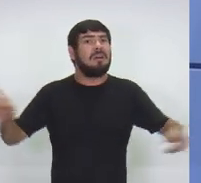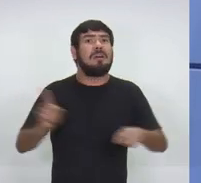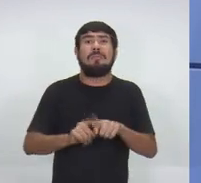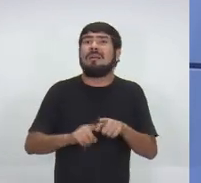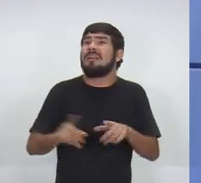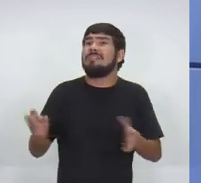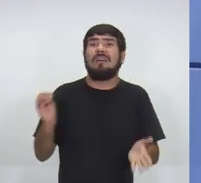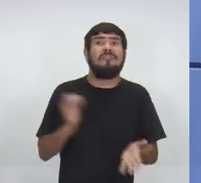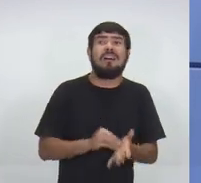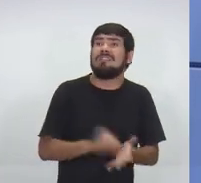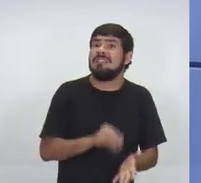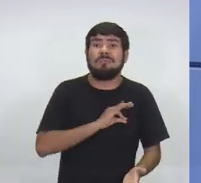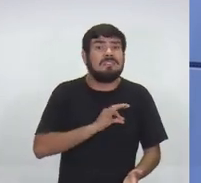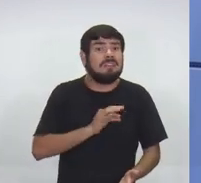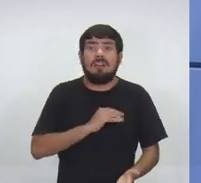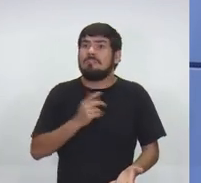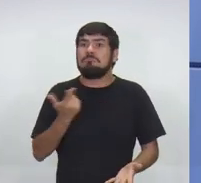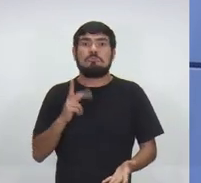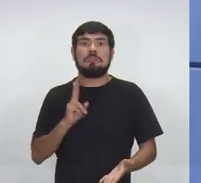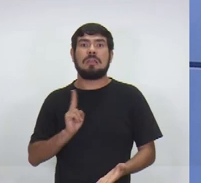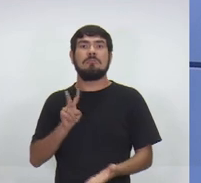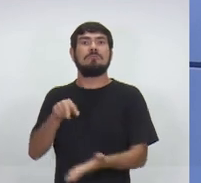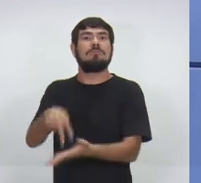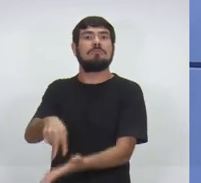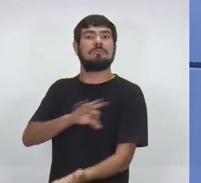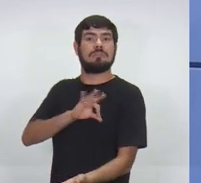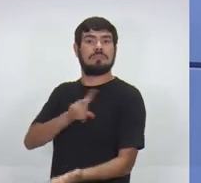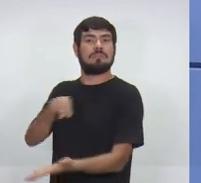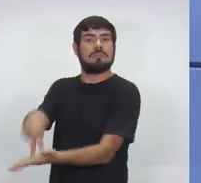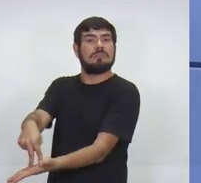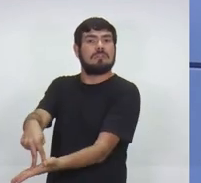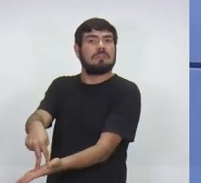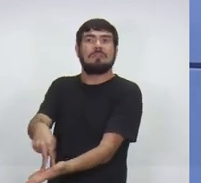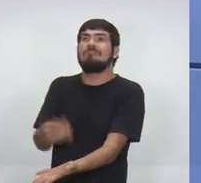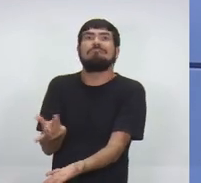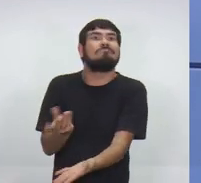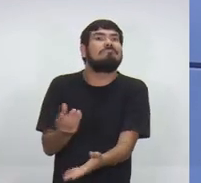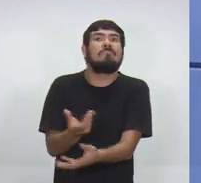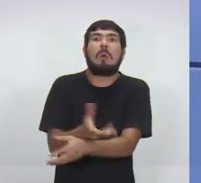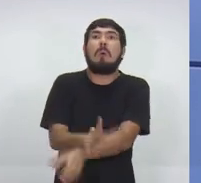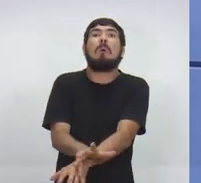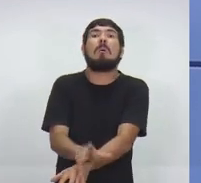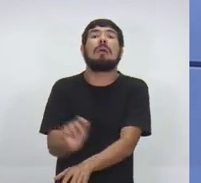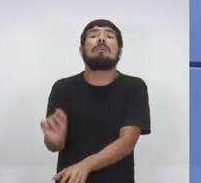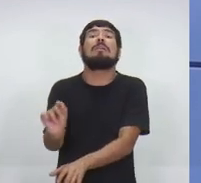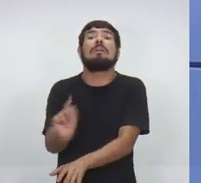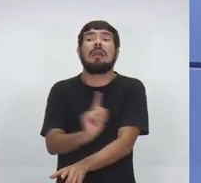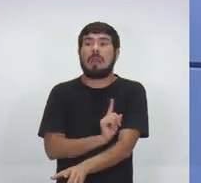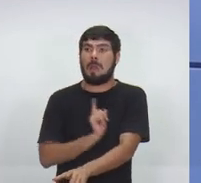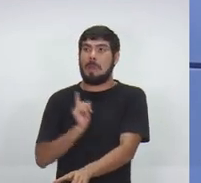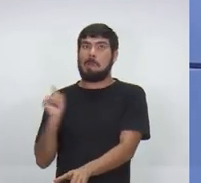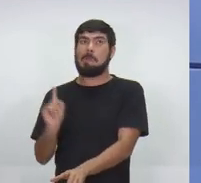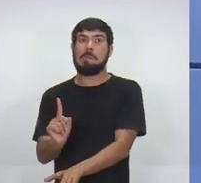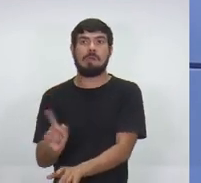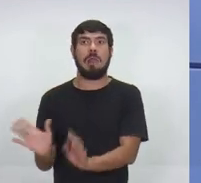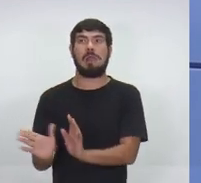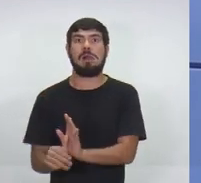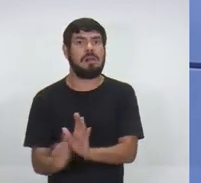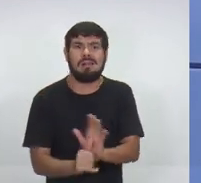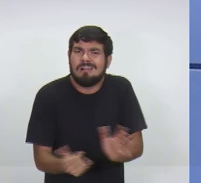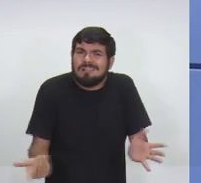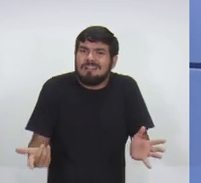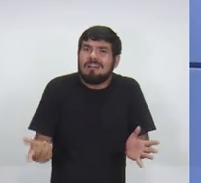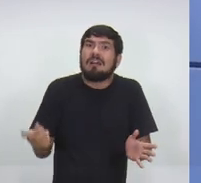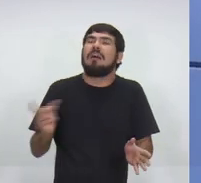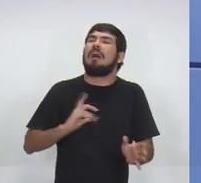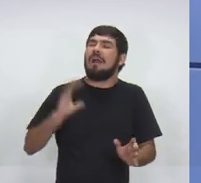o policial realmente na rua mas não tenho como fazer isso não tenho como ocupar os espaços e quem está ocupando espaço com é a bandidagem e nós querem que a